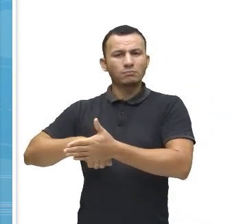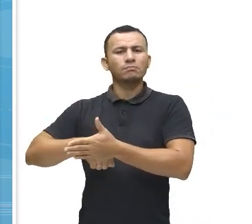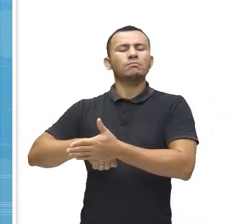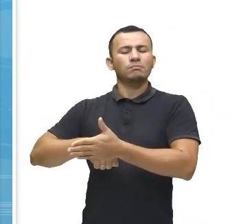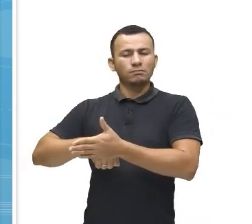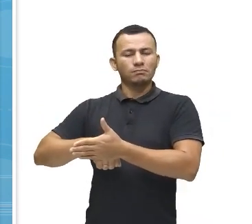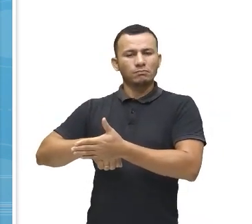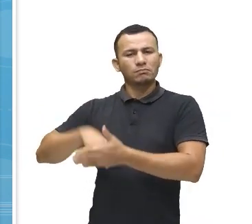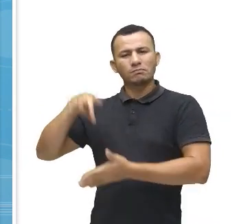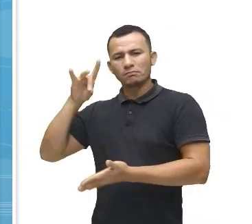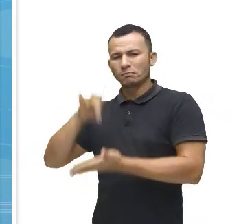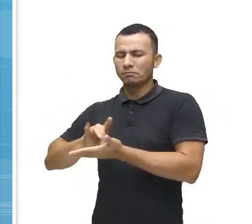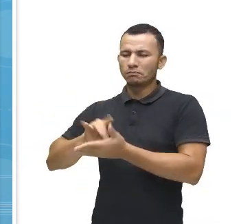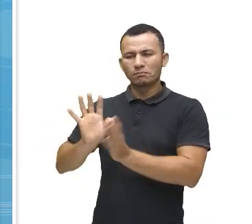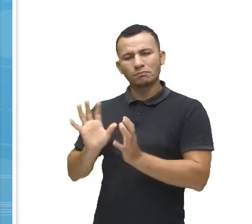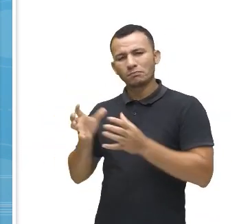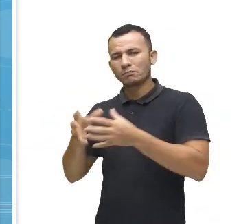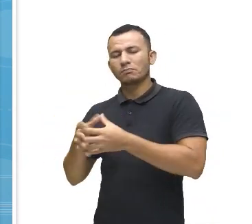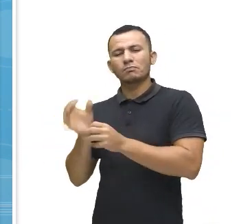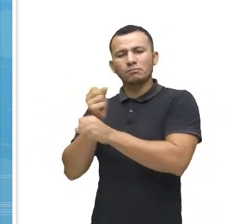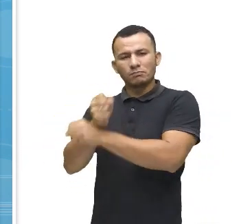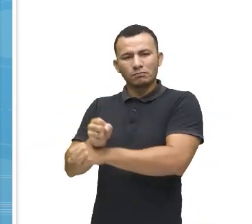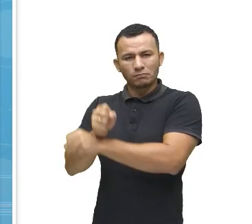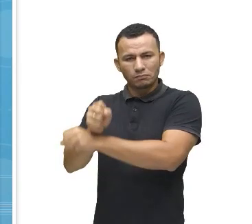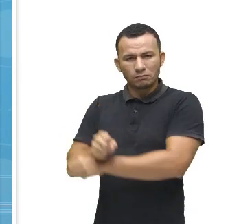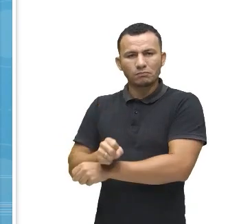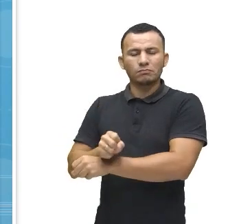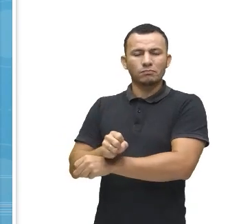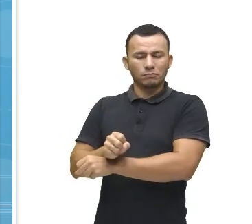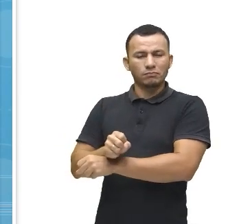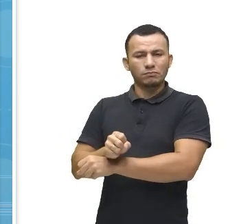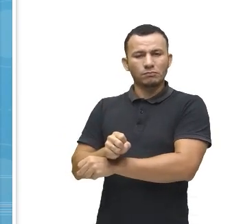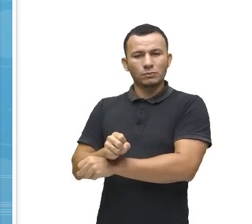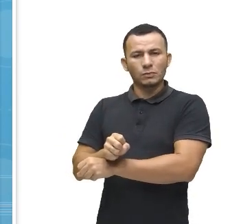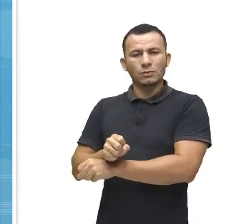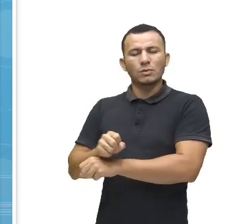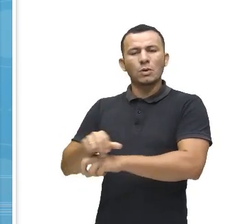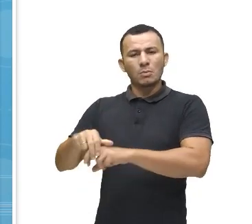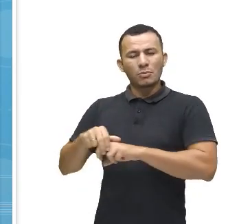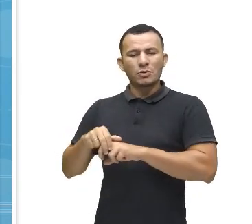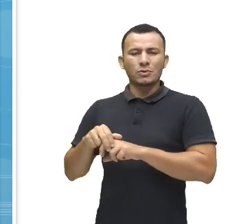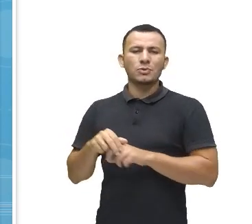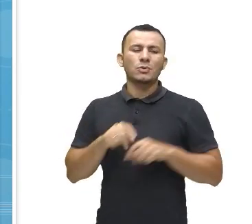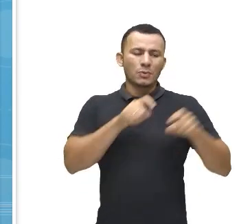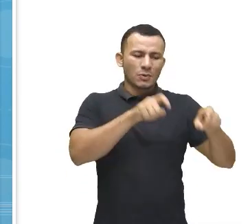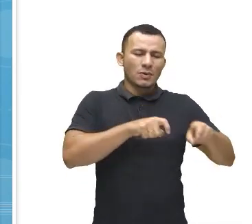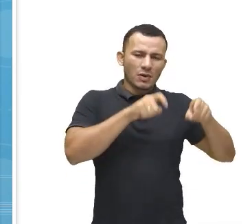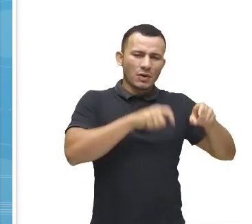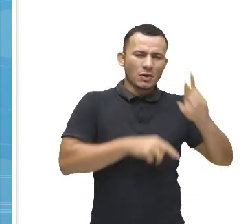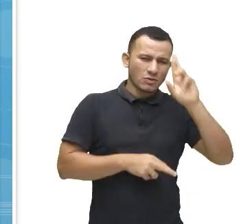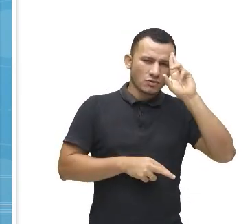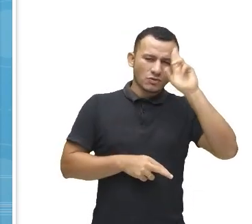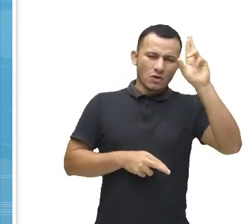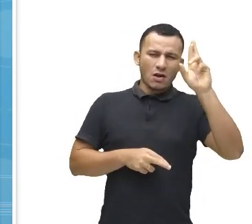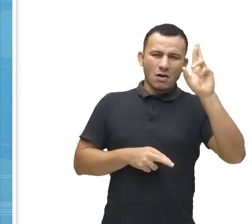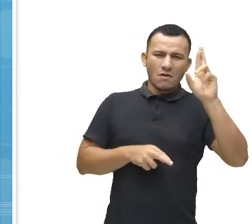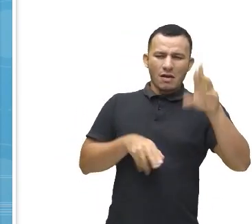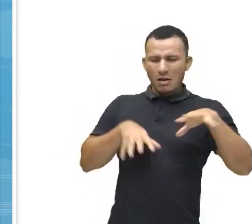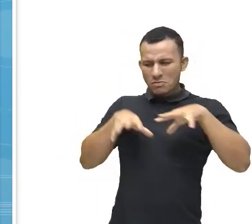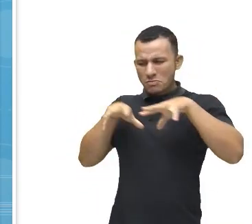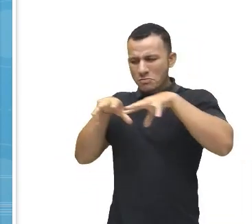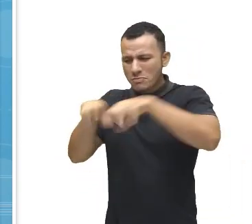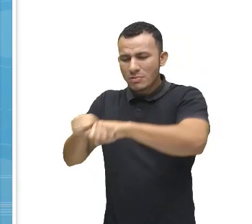consolidar o Quilombo dos Palmares até ser totalmente destruído pela ação dos fazendeiros que temiam que esse